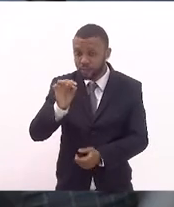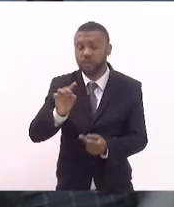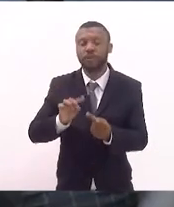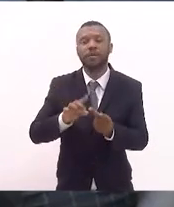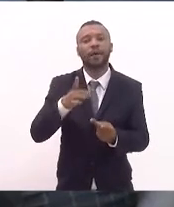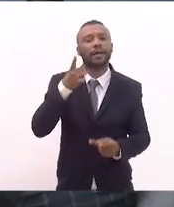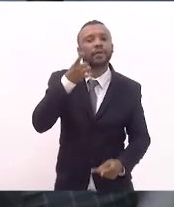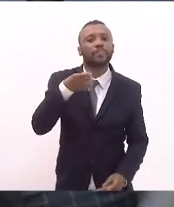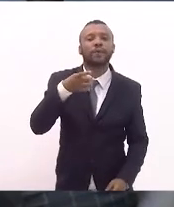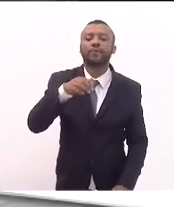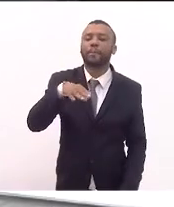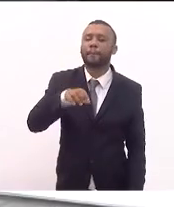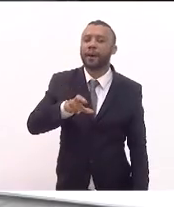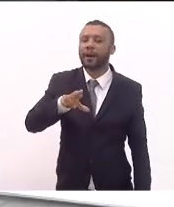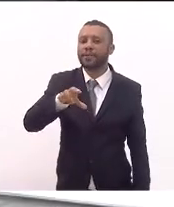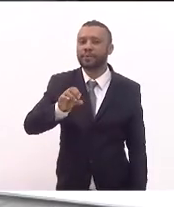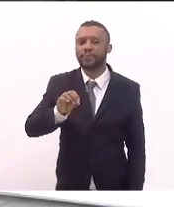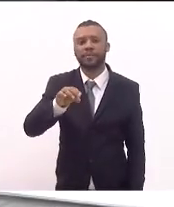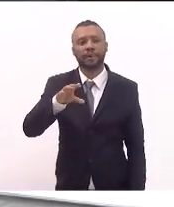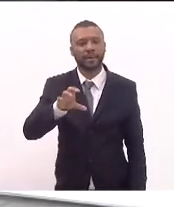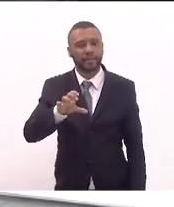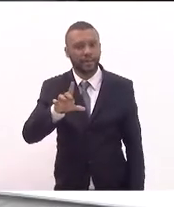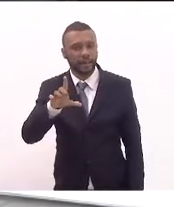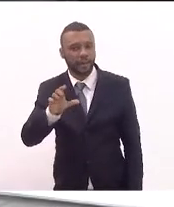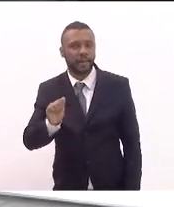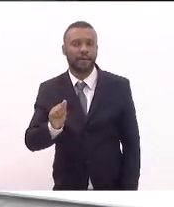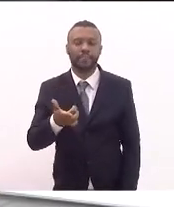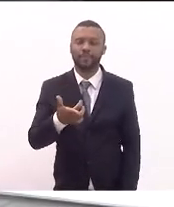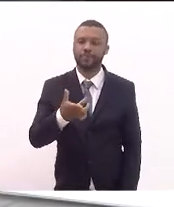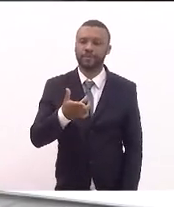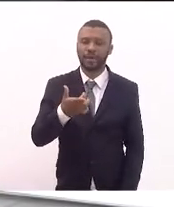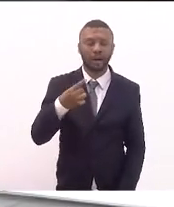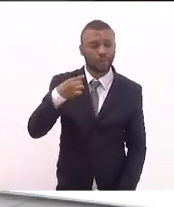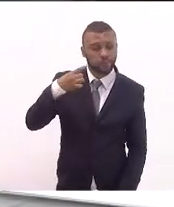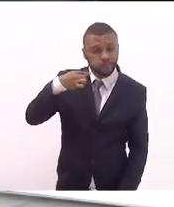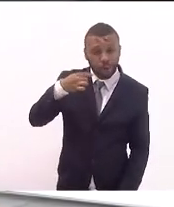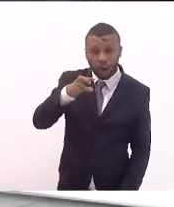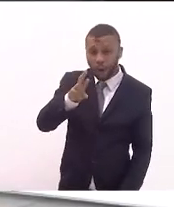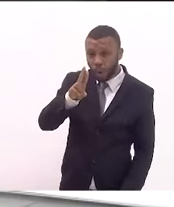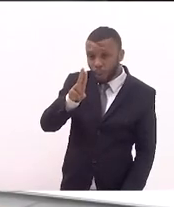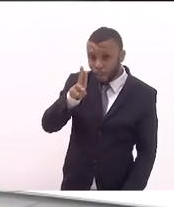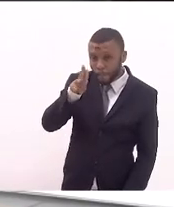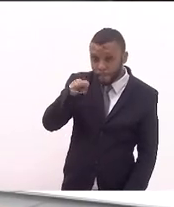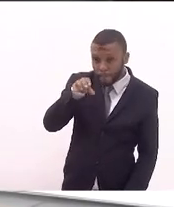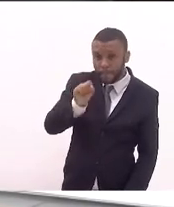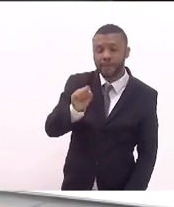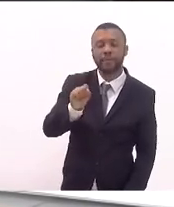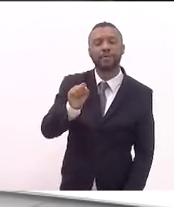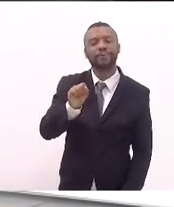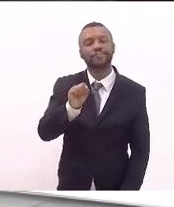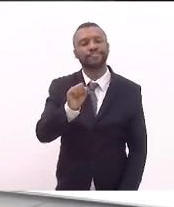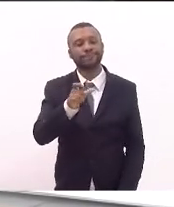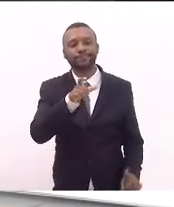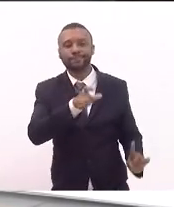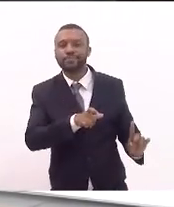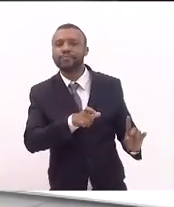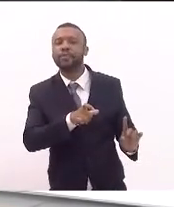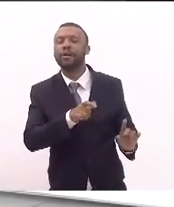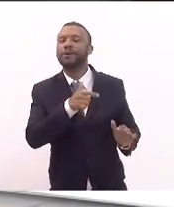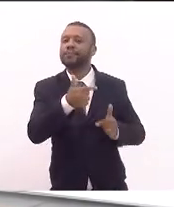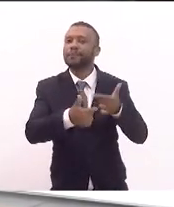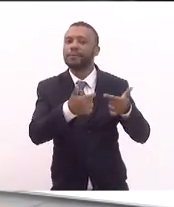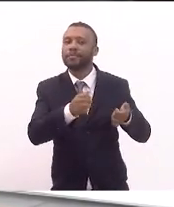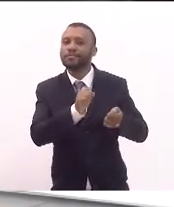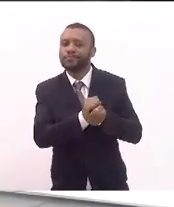sessão, doutor Rubens, a quem saúdo também todos os componentes da Polícia Federal, doutora Tatiana, que tive a oportunidade de trabalhar quando